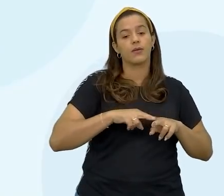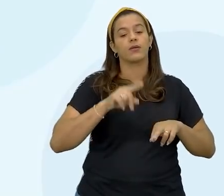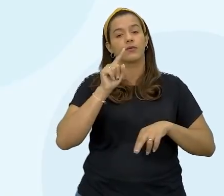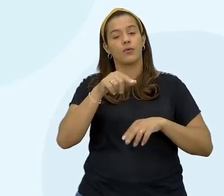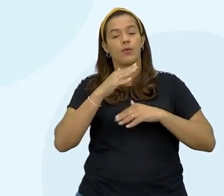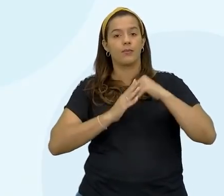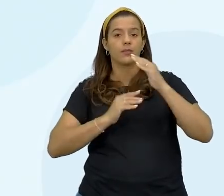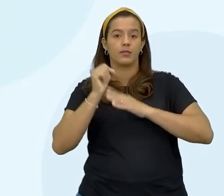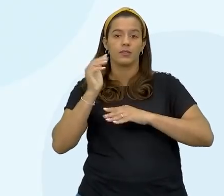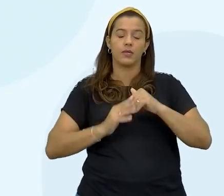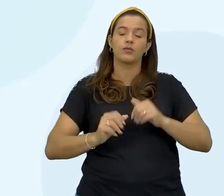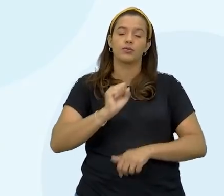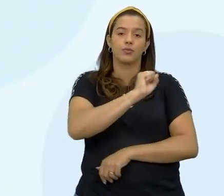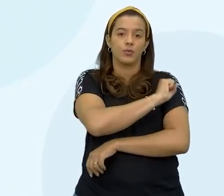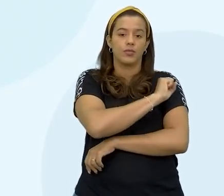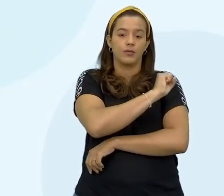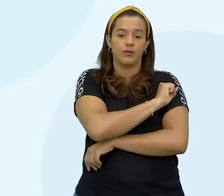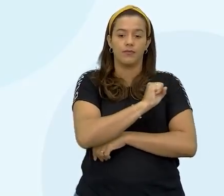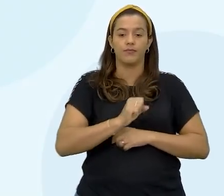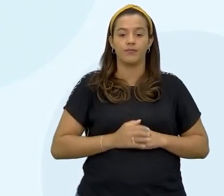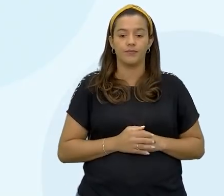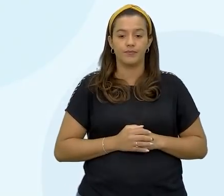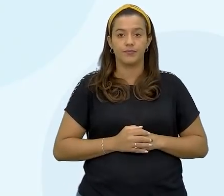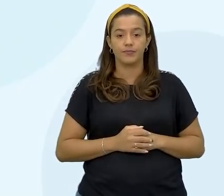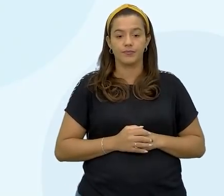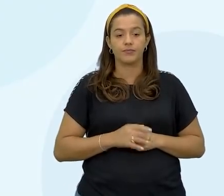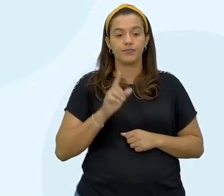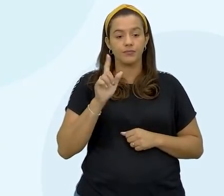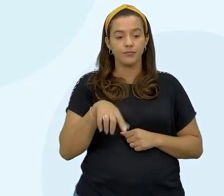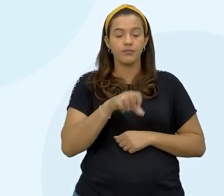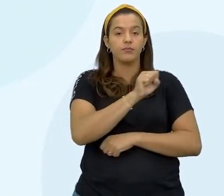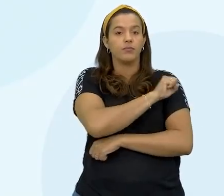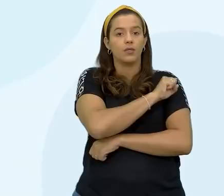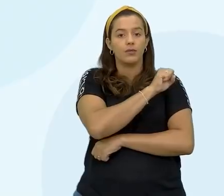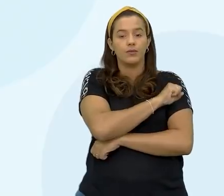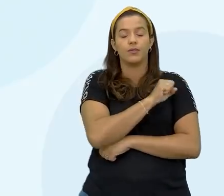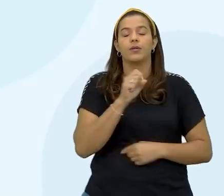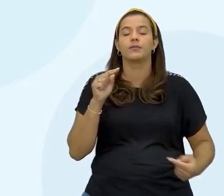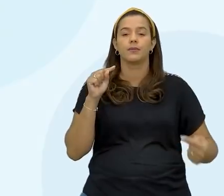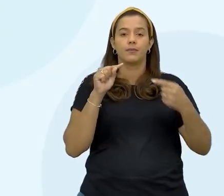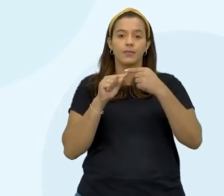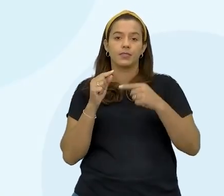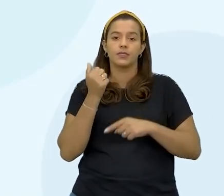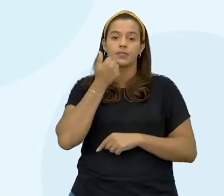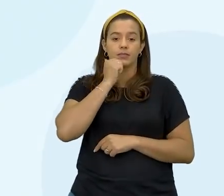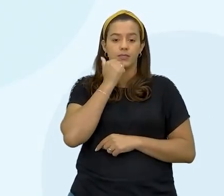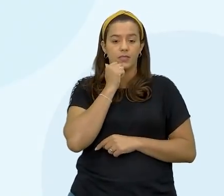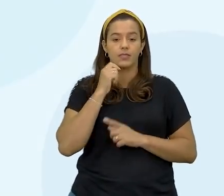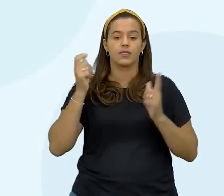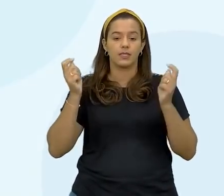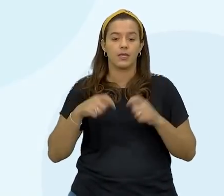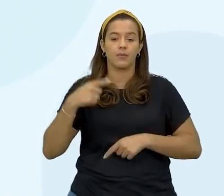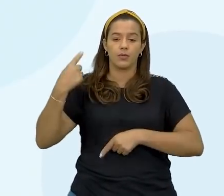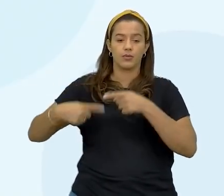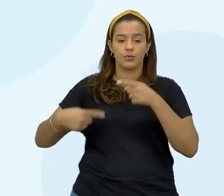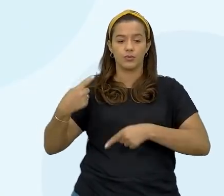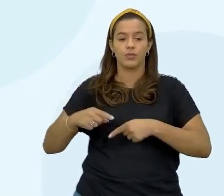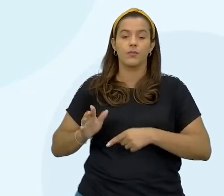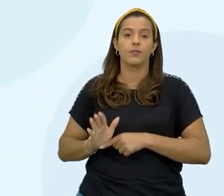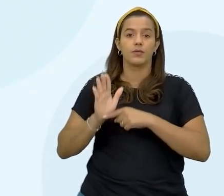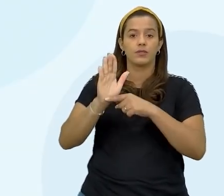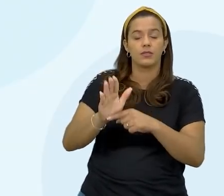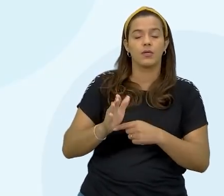8º ano. Então, essa aqui é a habilidade do 8º ano de ciências, né? Discutir iniciativas que contribuam para estabelecer o